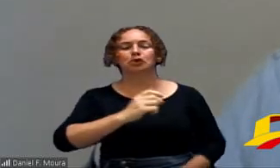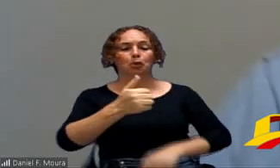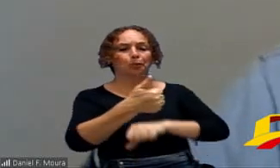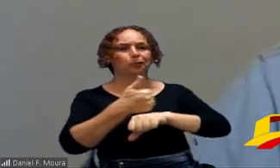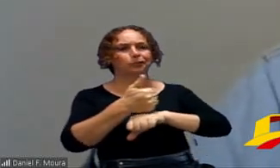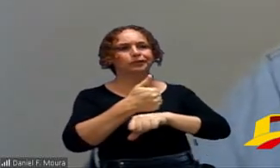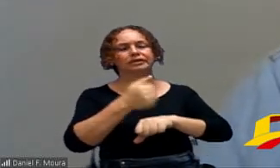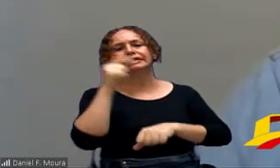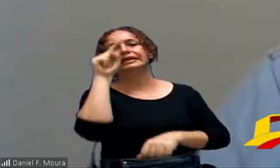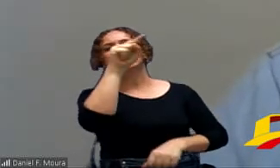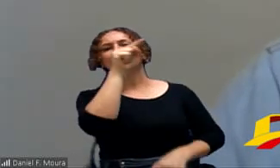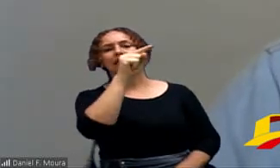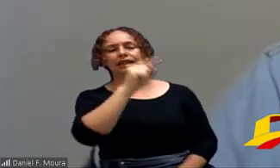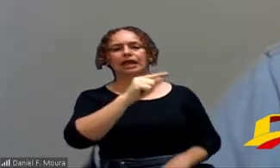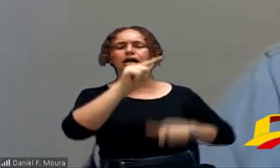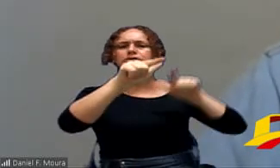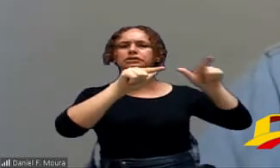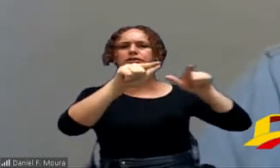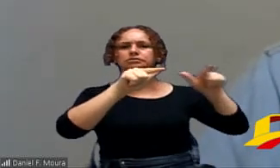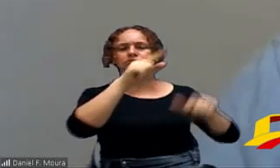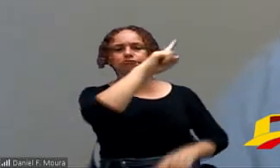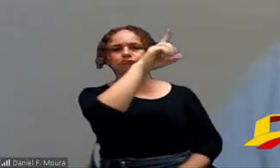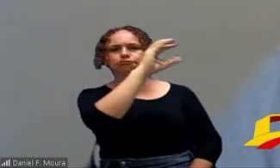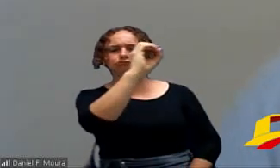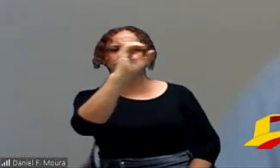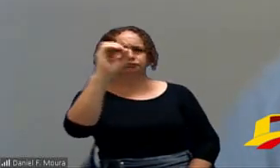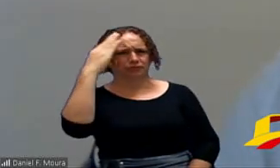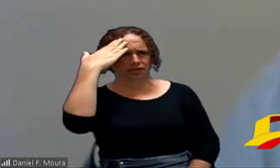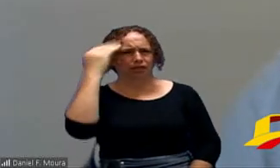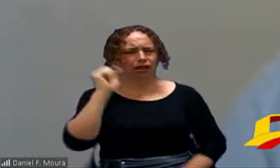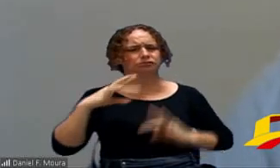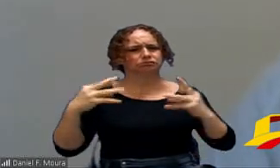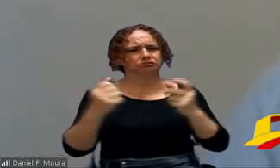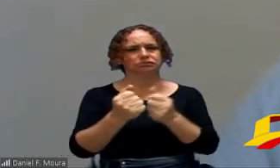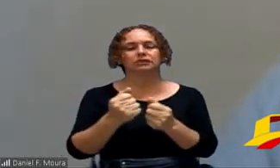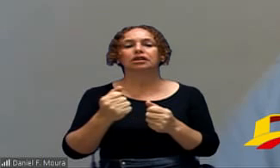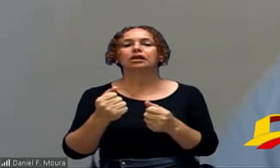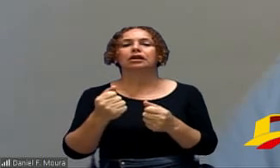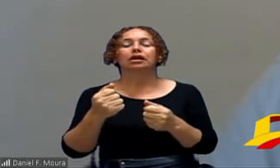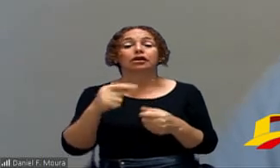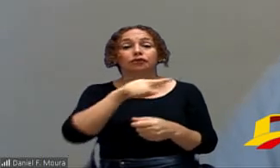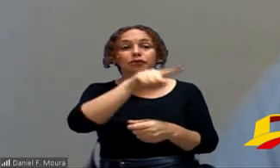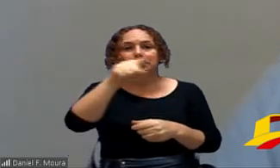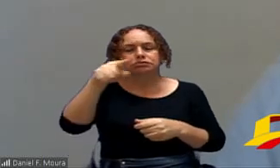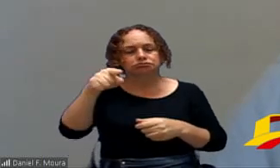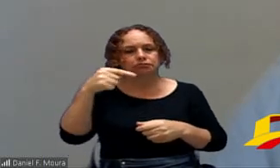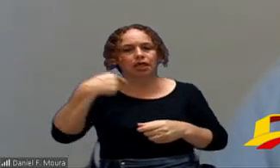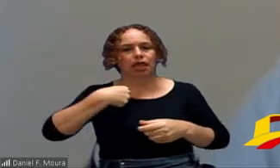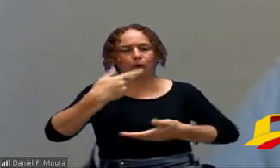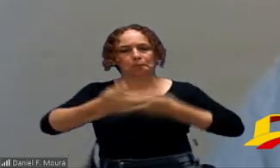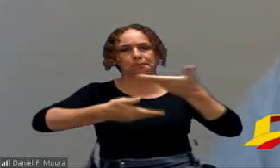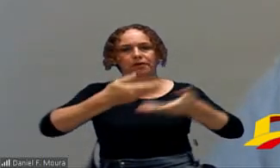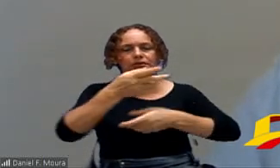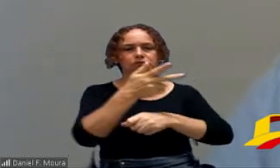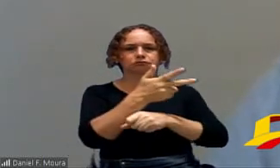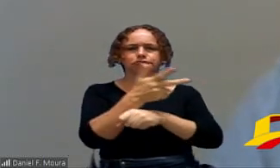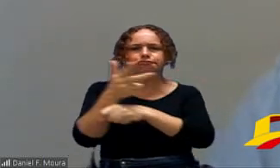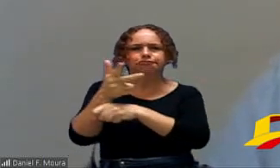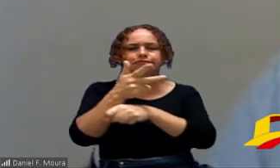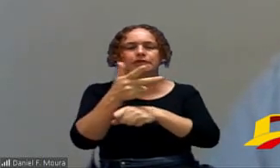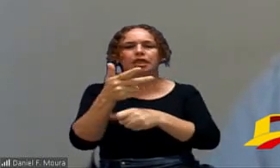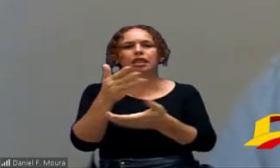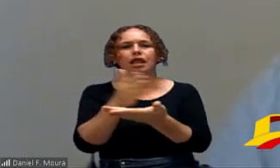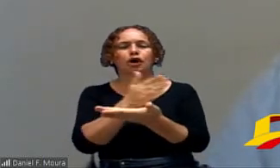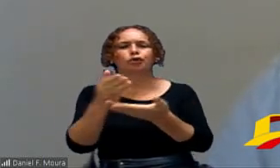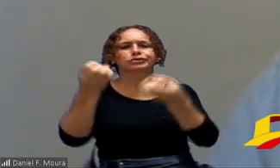na carne, literalmente, né? Eu gostaria de passar um vídeo ao mesmo tempo que eu vou falar, né? Que é um pouco sobre a logística e um